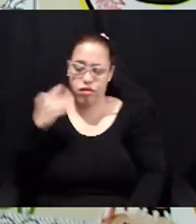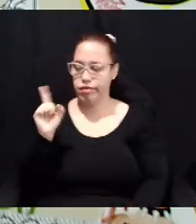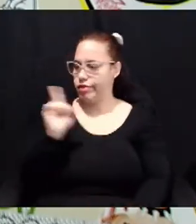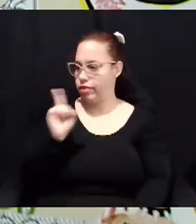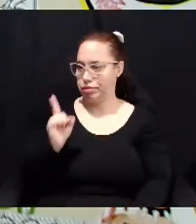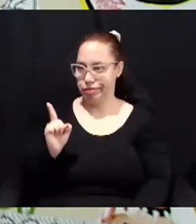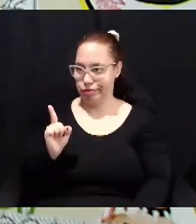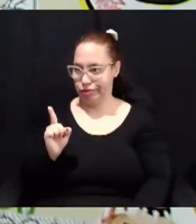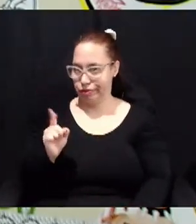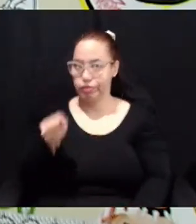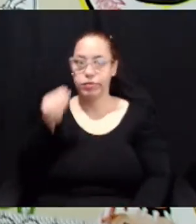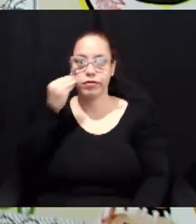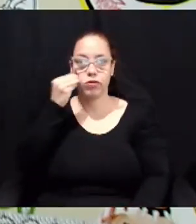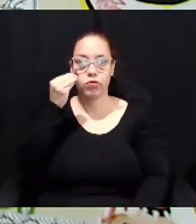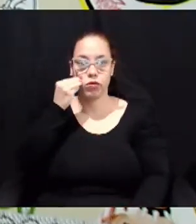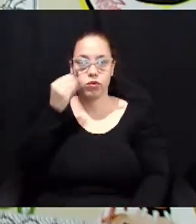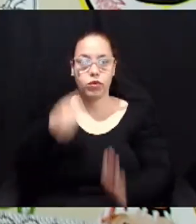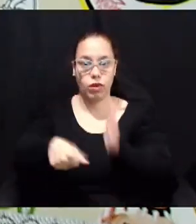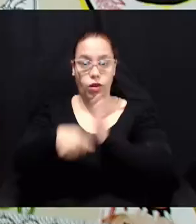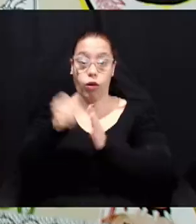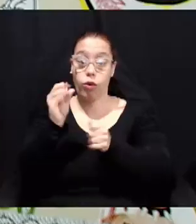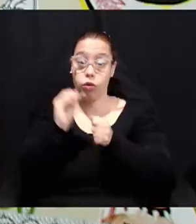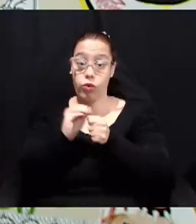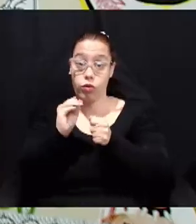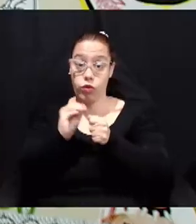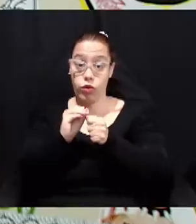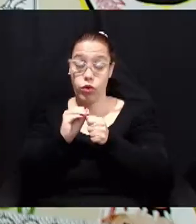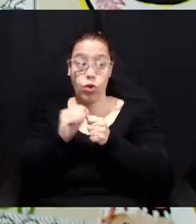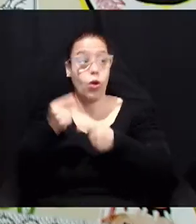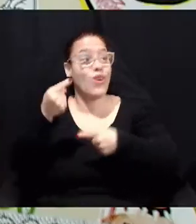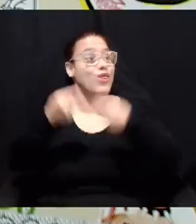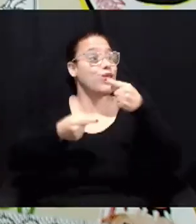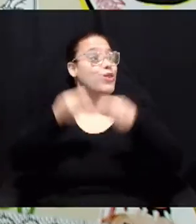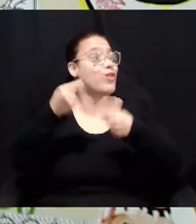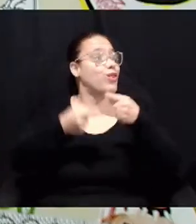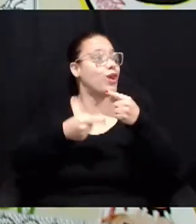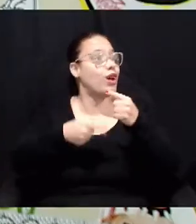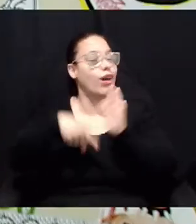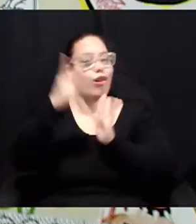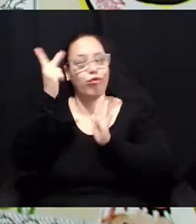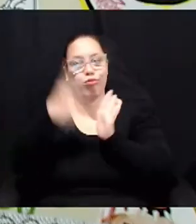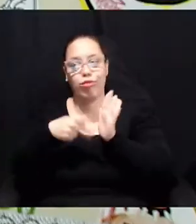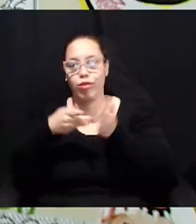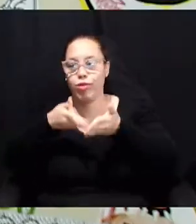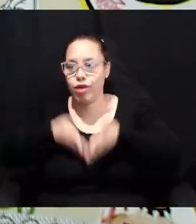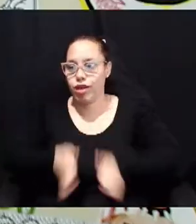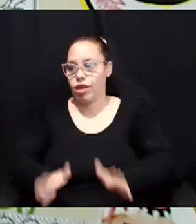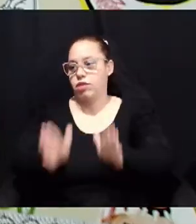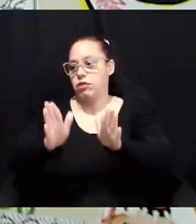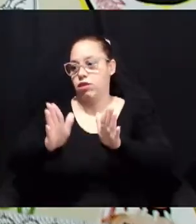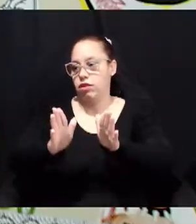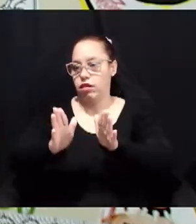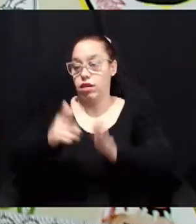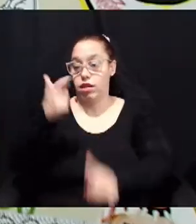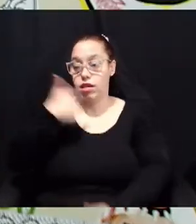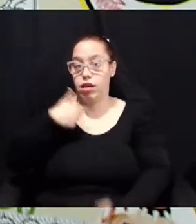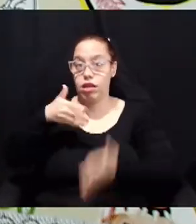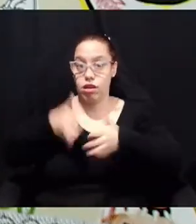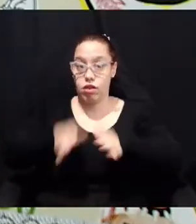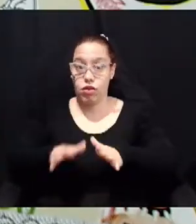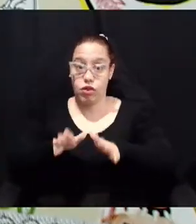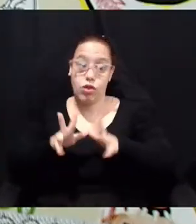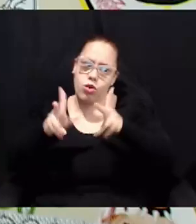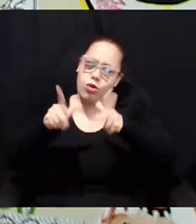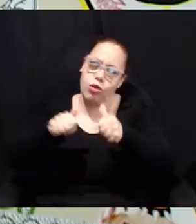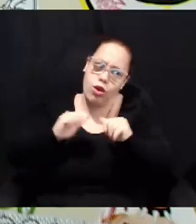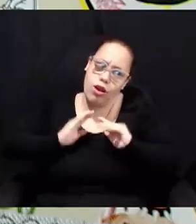tentando primeiro fazer com que as pessoas discutam sobre o próprio nascimento, né? Afinal, eu nasci, você nasceu, todo mundo nasceu.